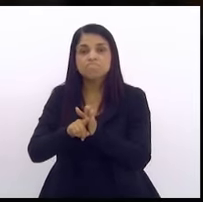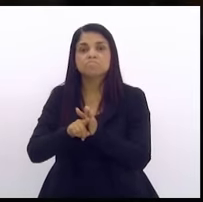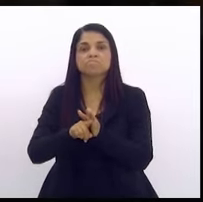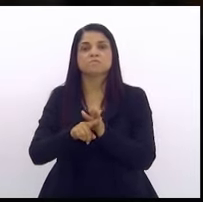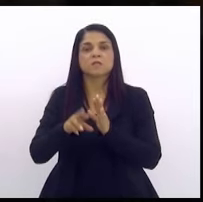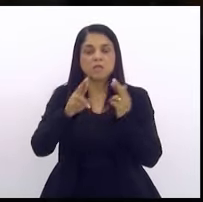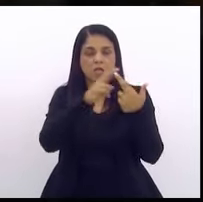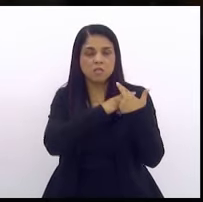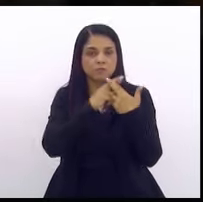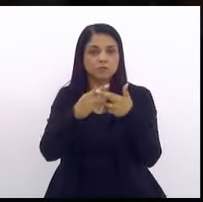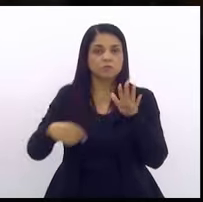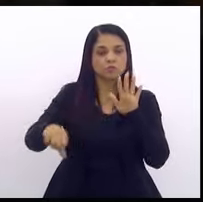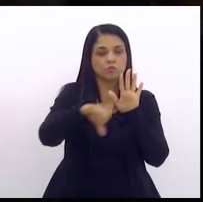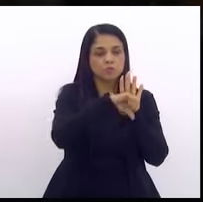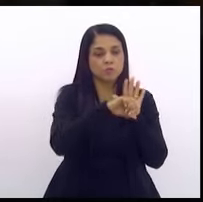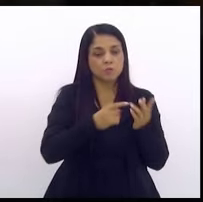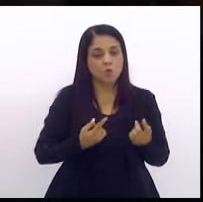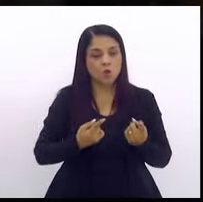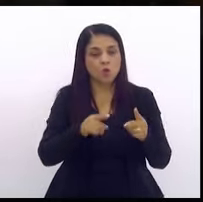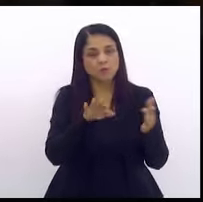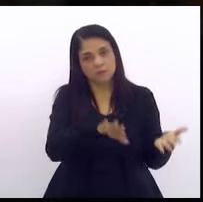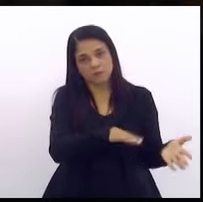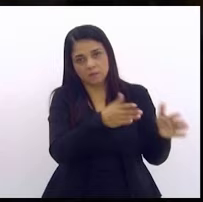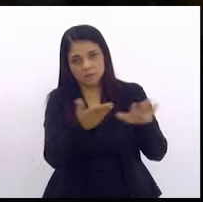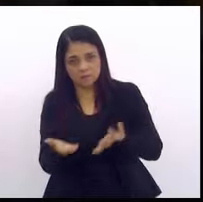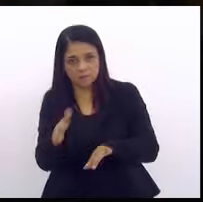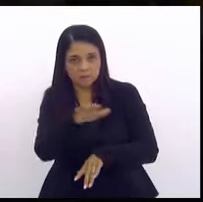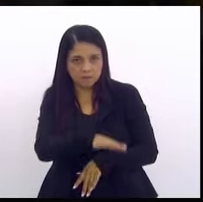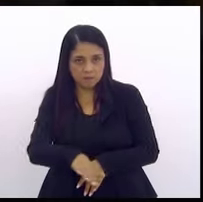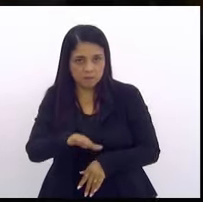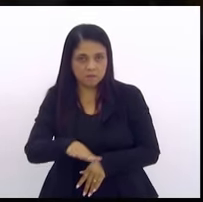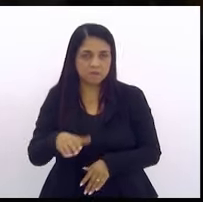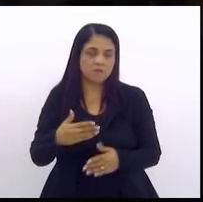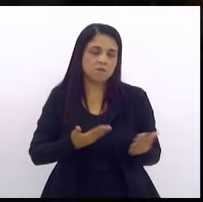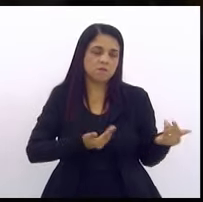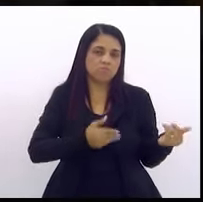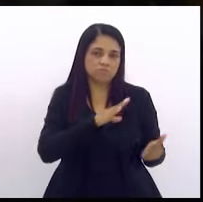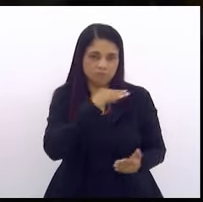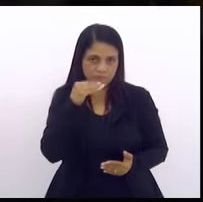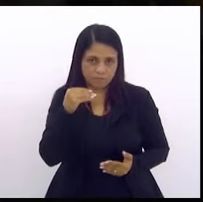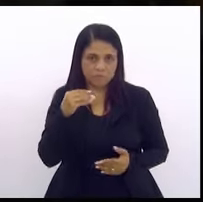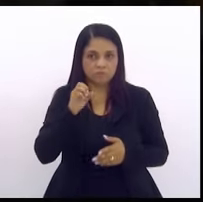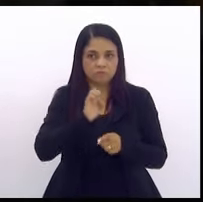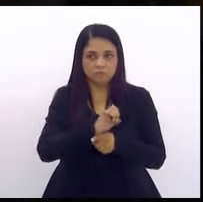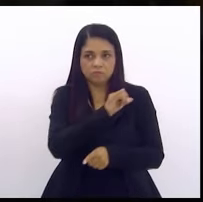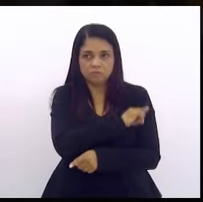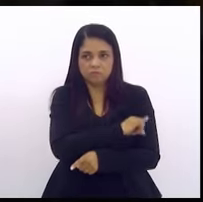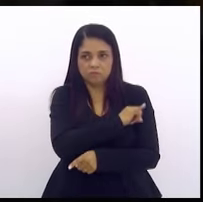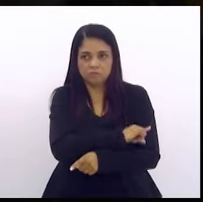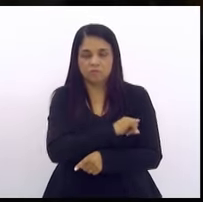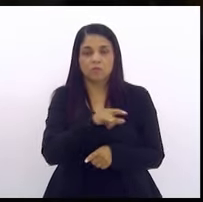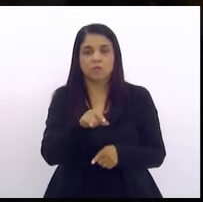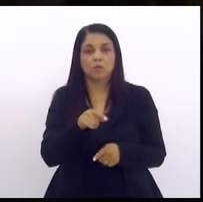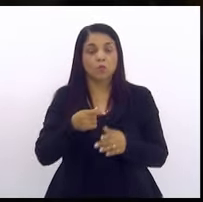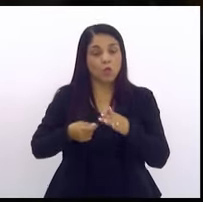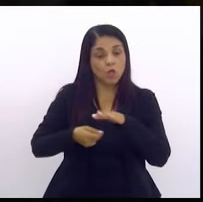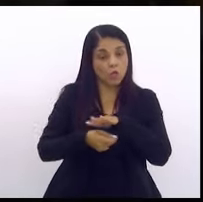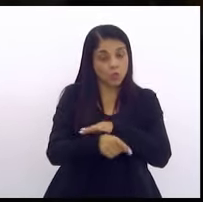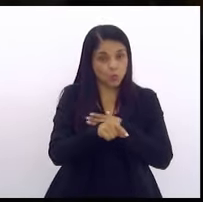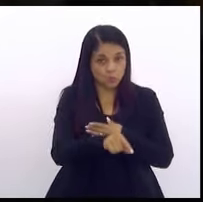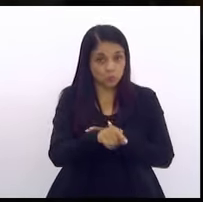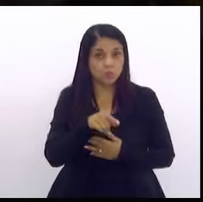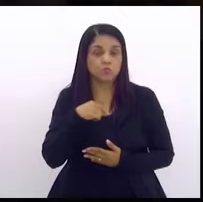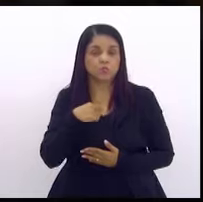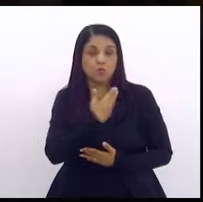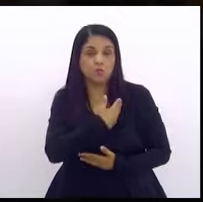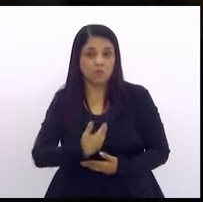crimes cometidos contra a vida de crianças e adolescentes no estado do Rio de Janeiro. A despeito do recurso do governador